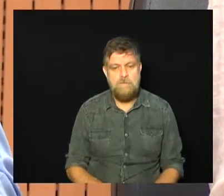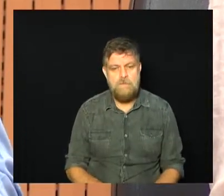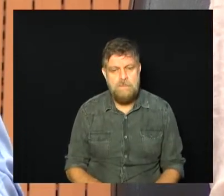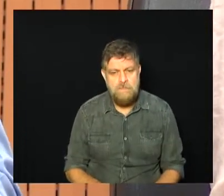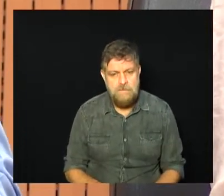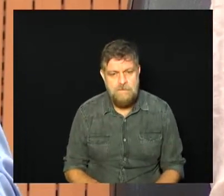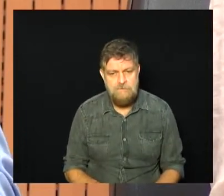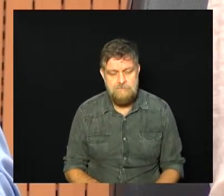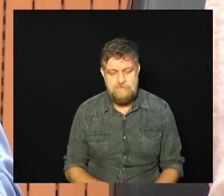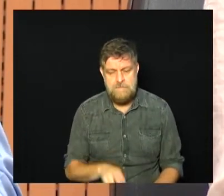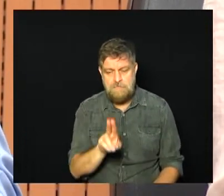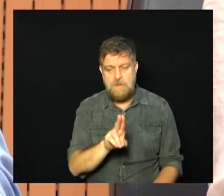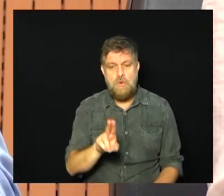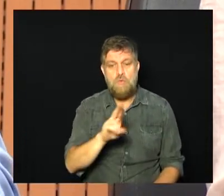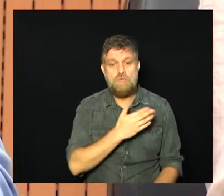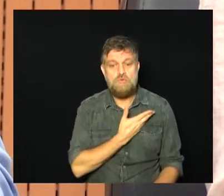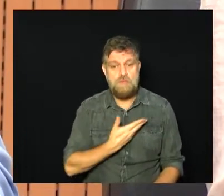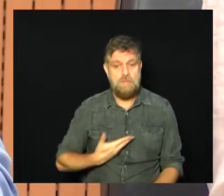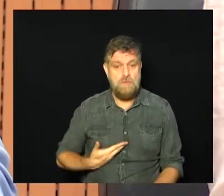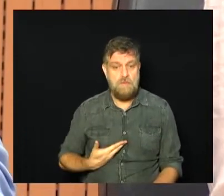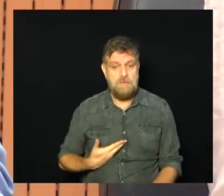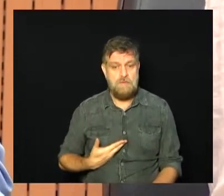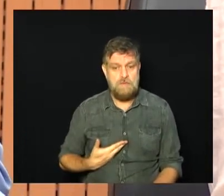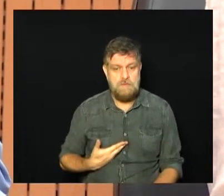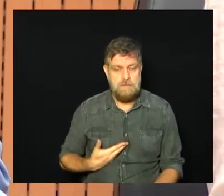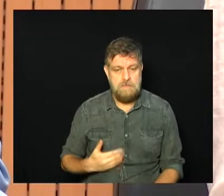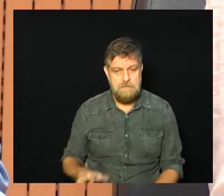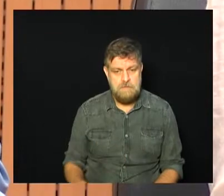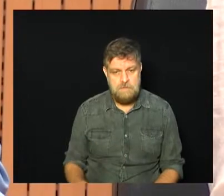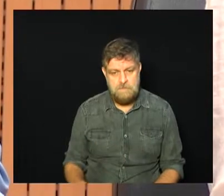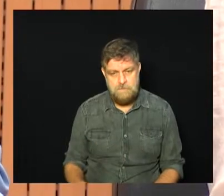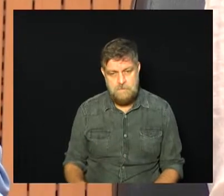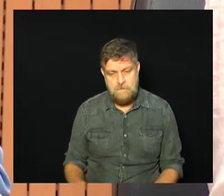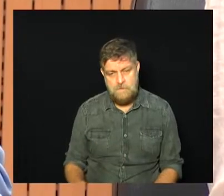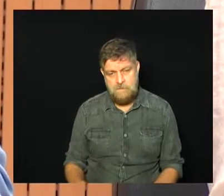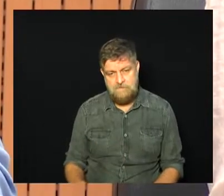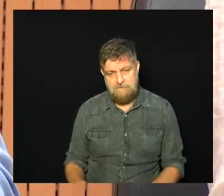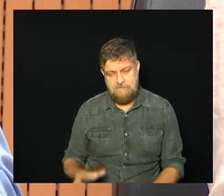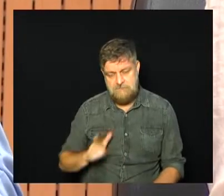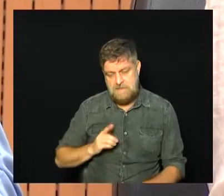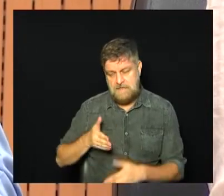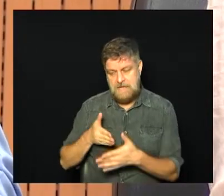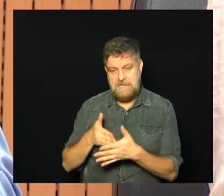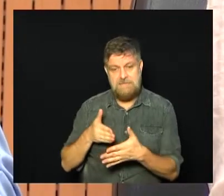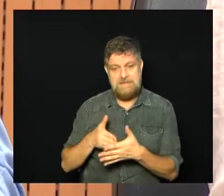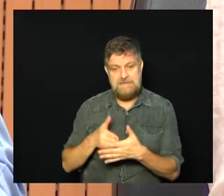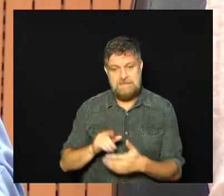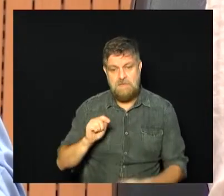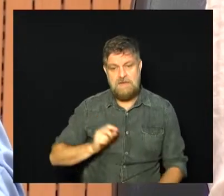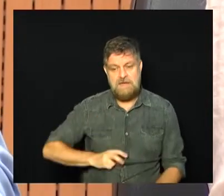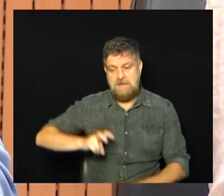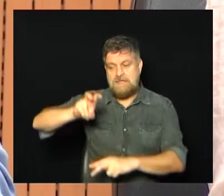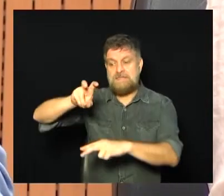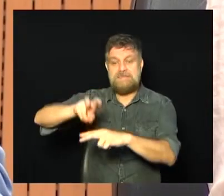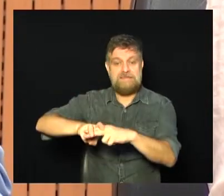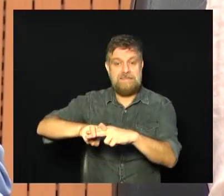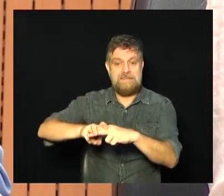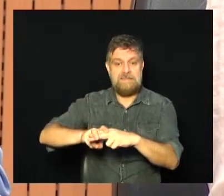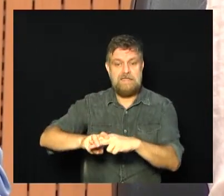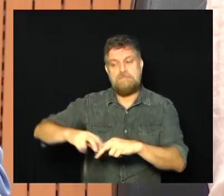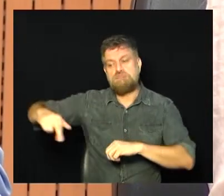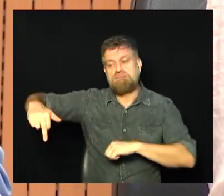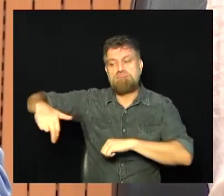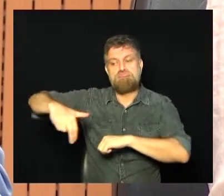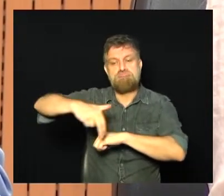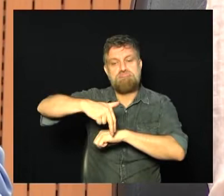é para uso público, né, se ele tem restrição de acesso para que, eventualmente, não